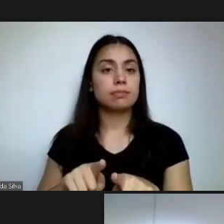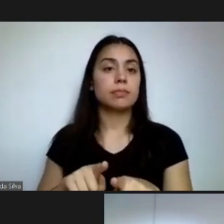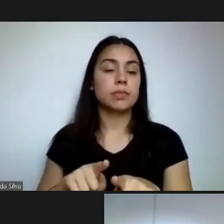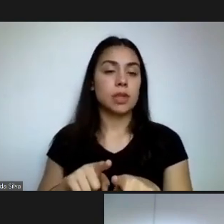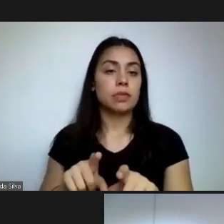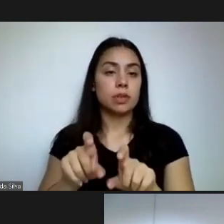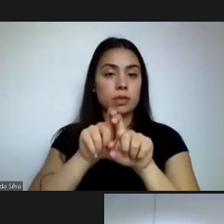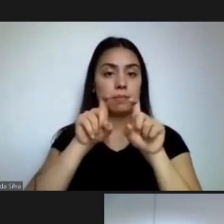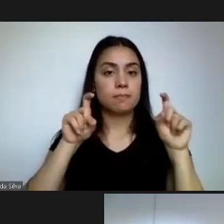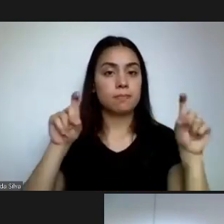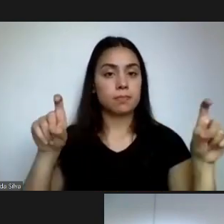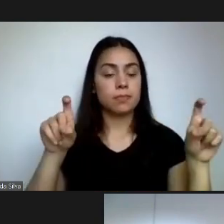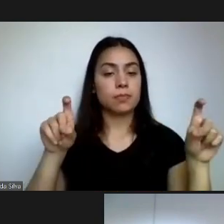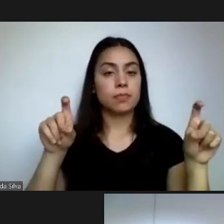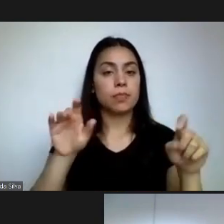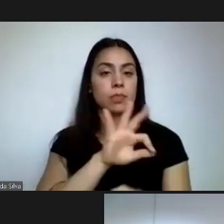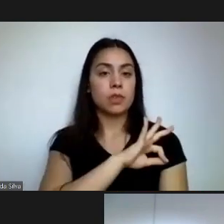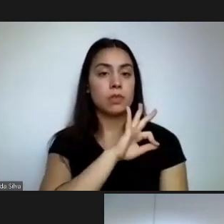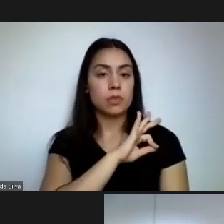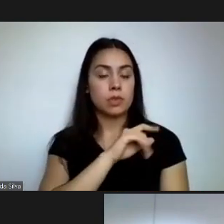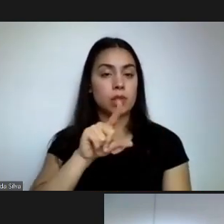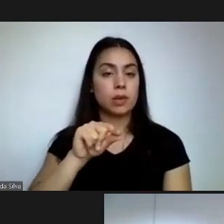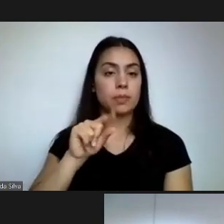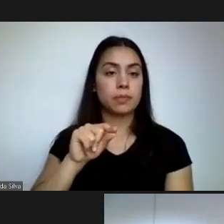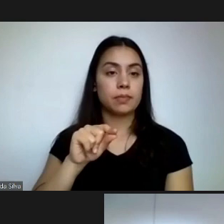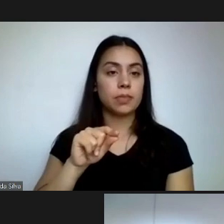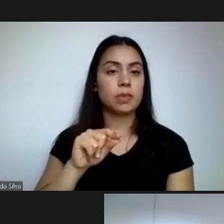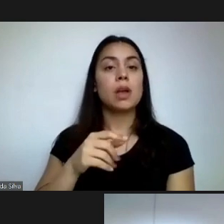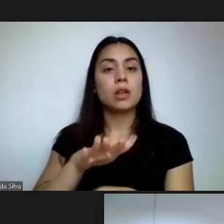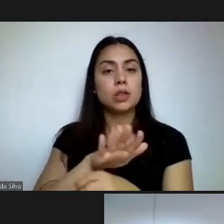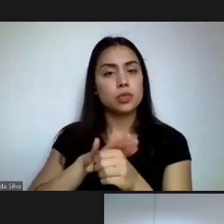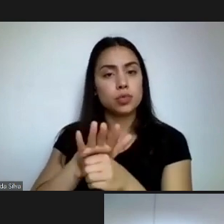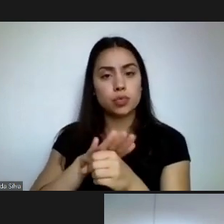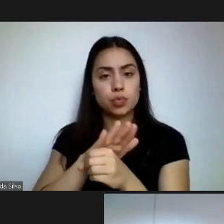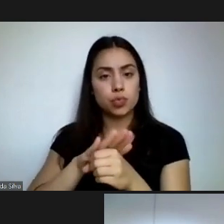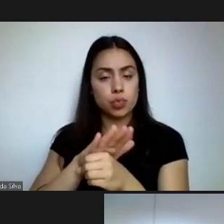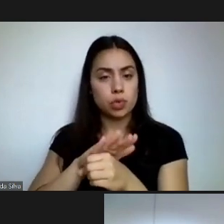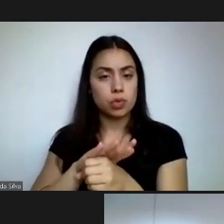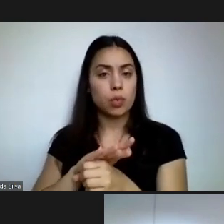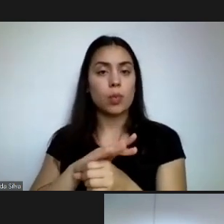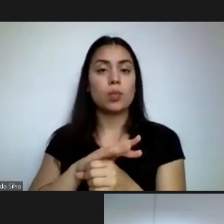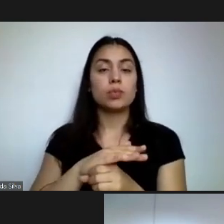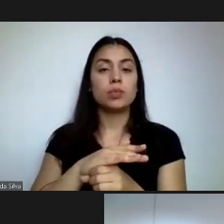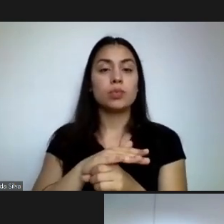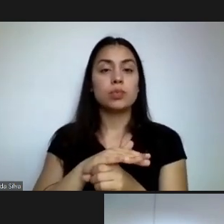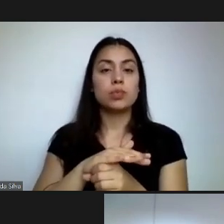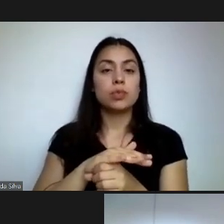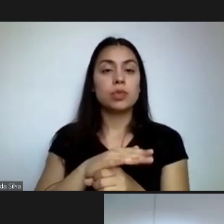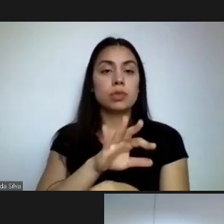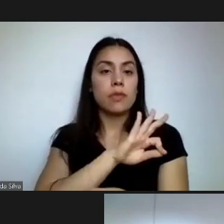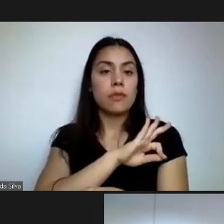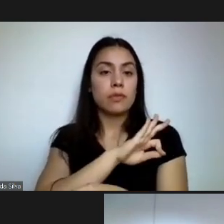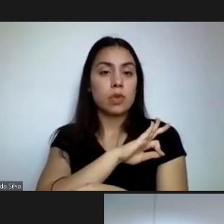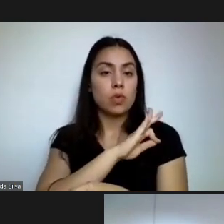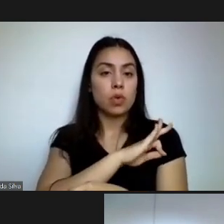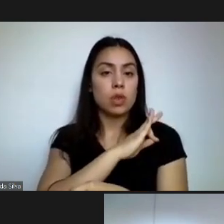Portugal. E há casos de estudantes brasileiros que optam, por vezes, por falar e escrever em